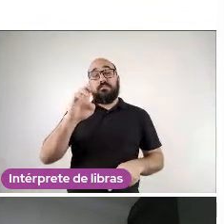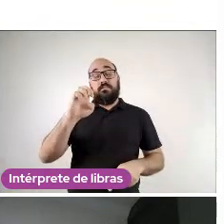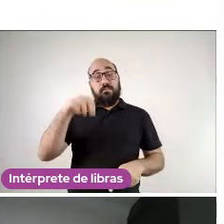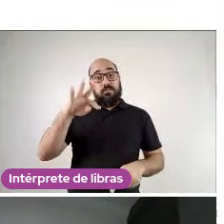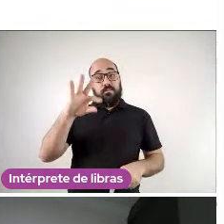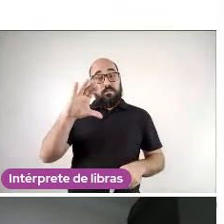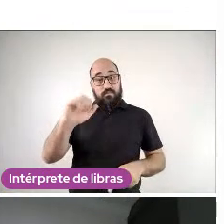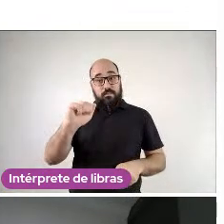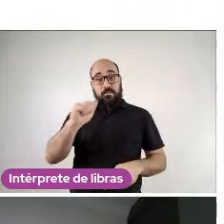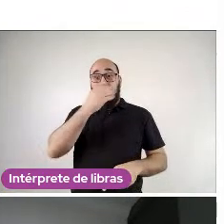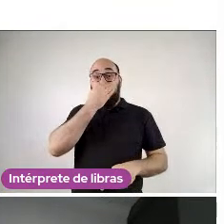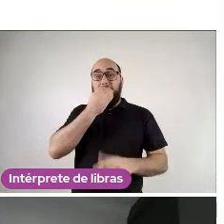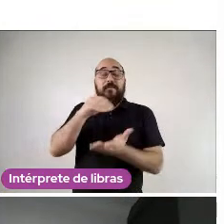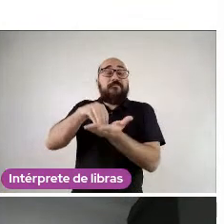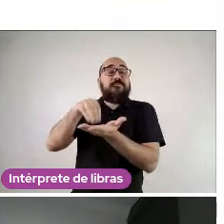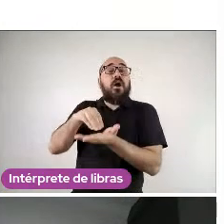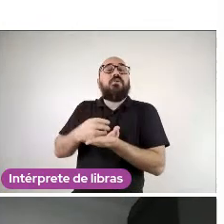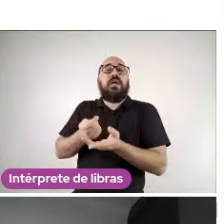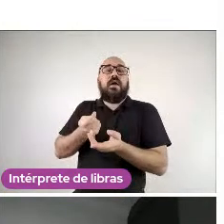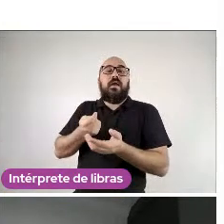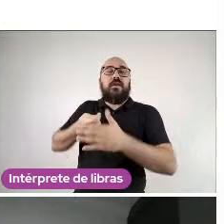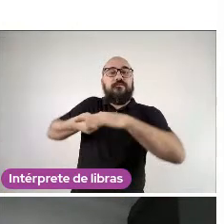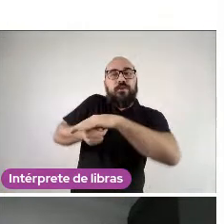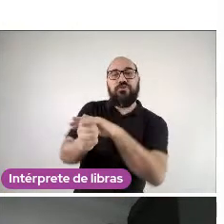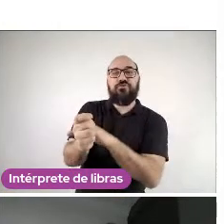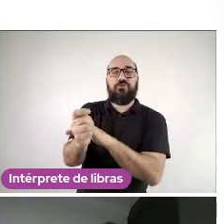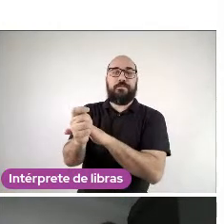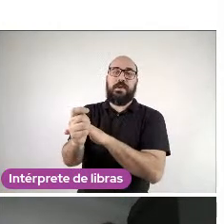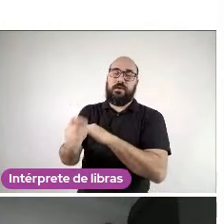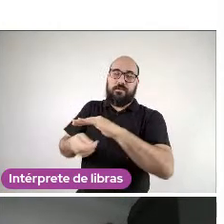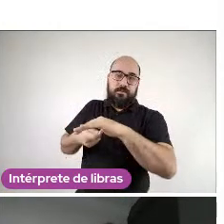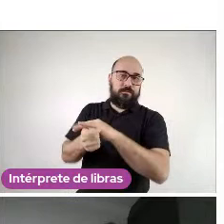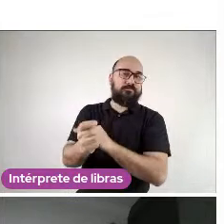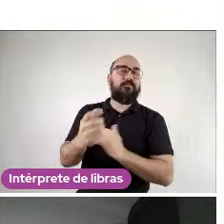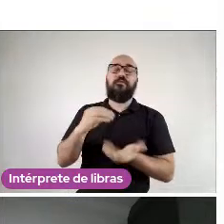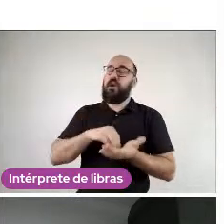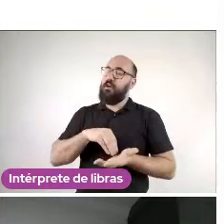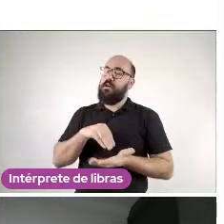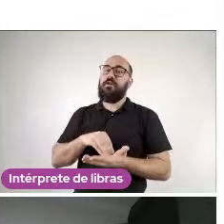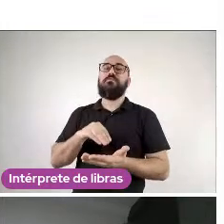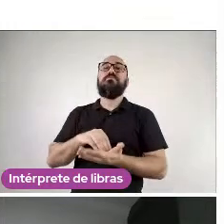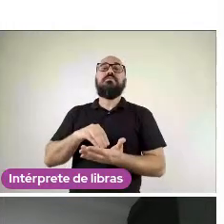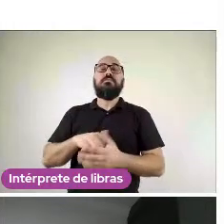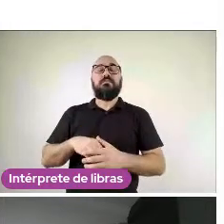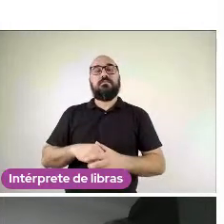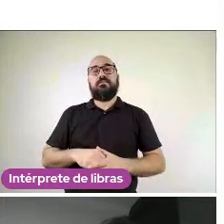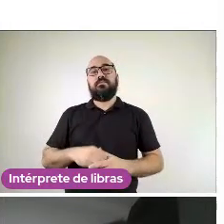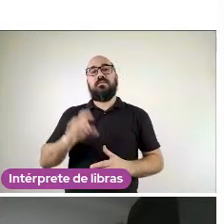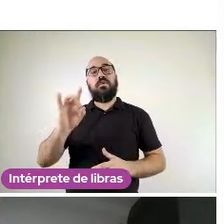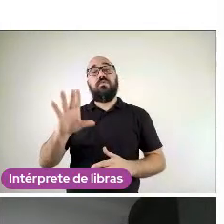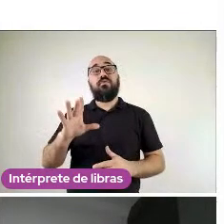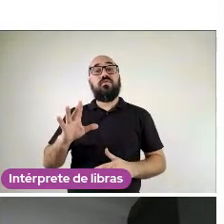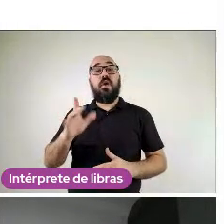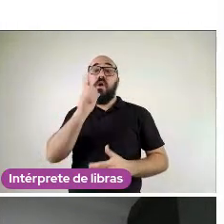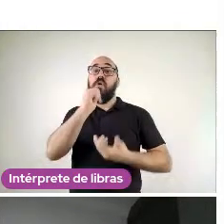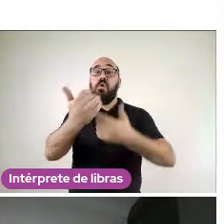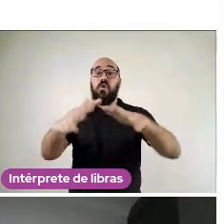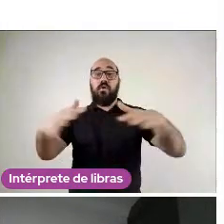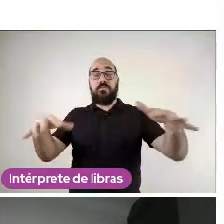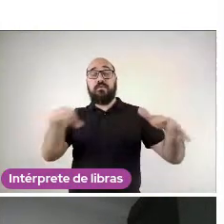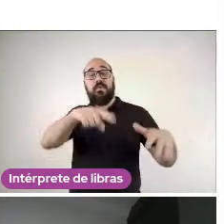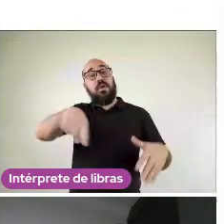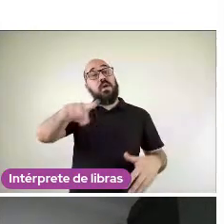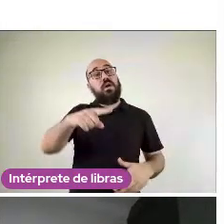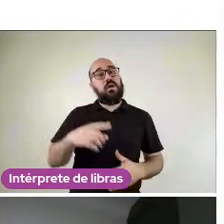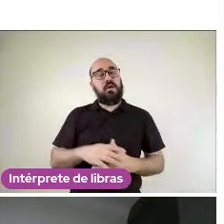esse título de década da ciência oceânica, não só década do oceano como de forma geral. Justamente